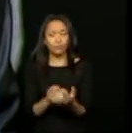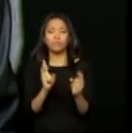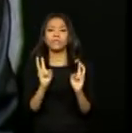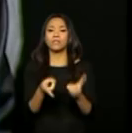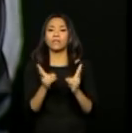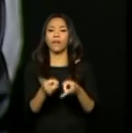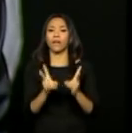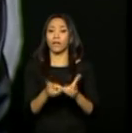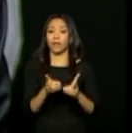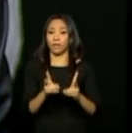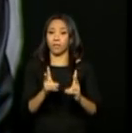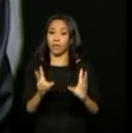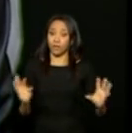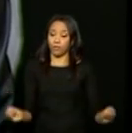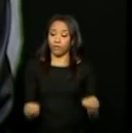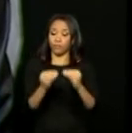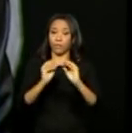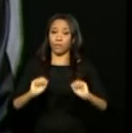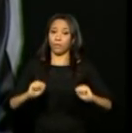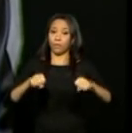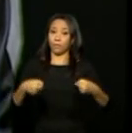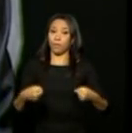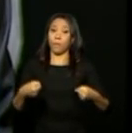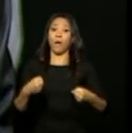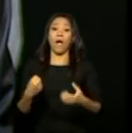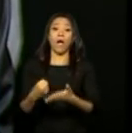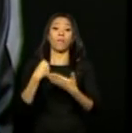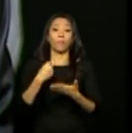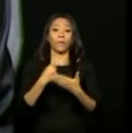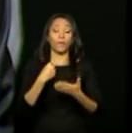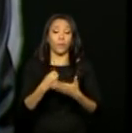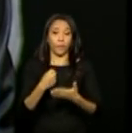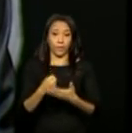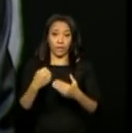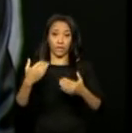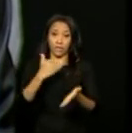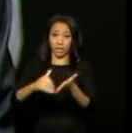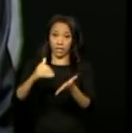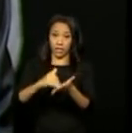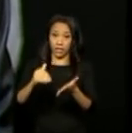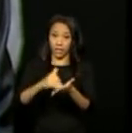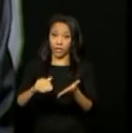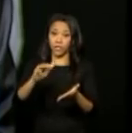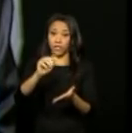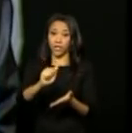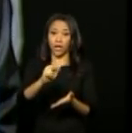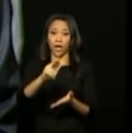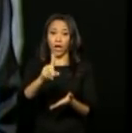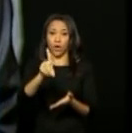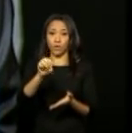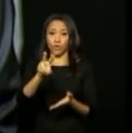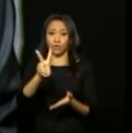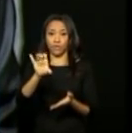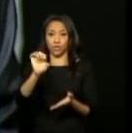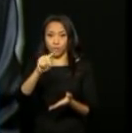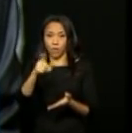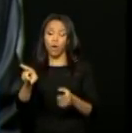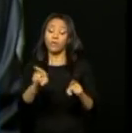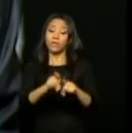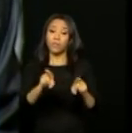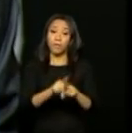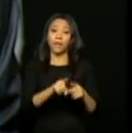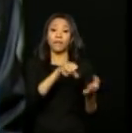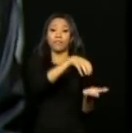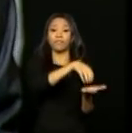de papéis e na colaboração institucional entre a Secretaria do Audiovisual e a Agência Nacional do Cinema.